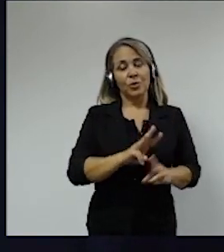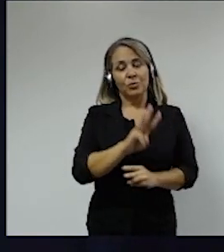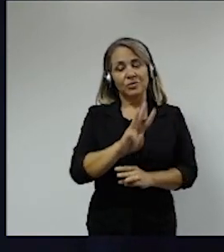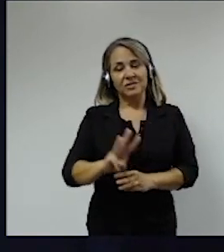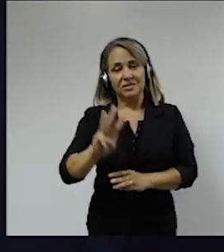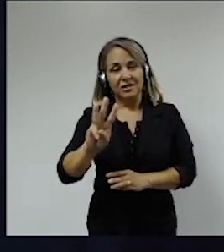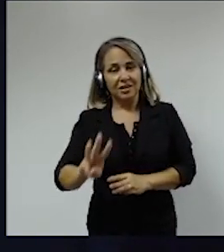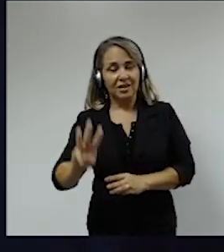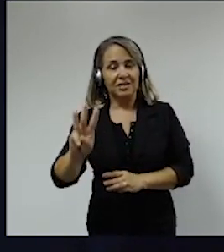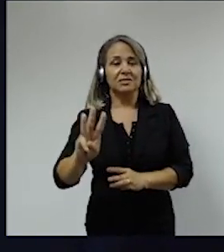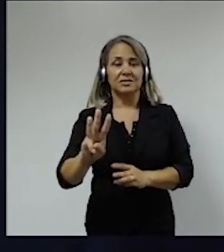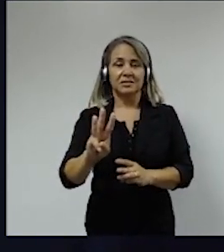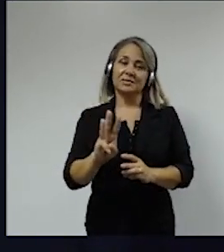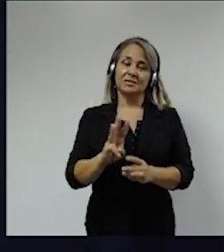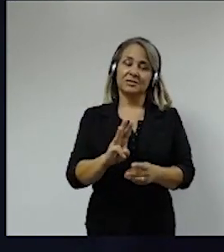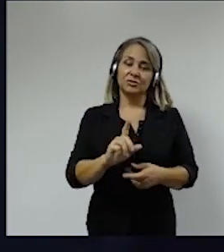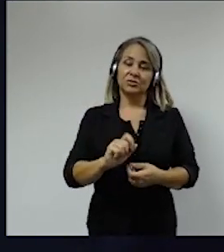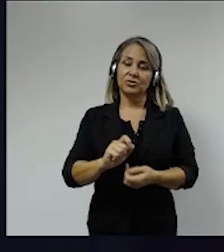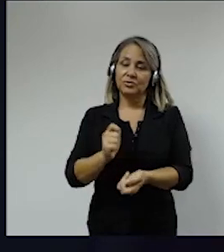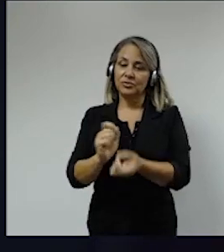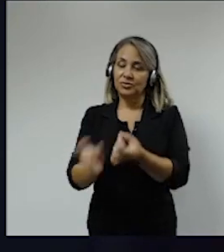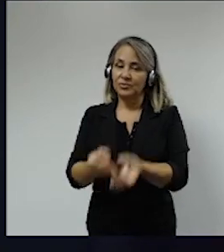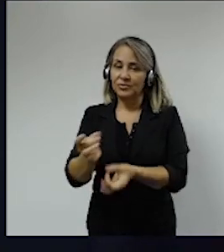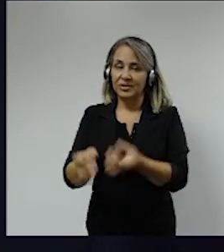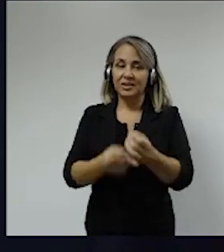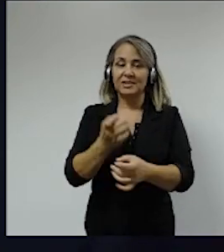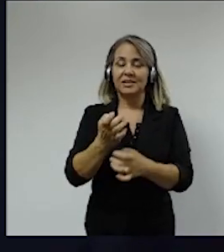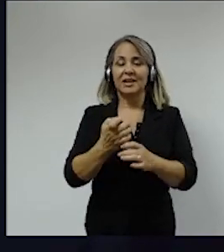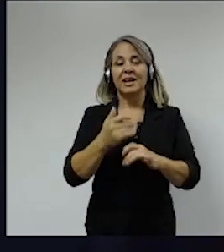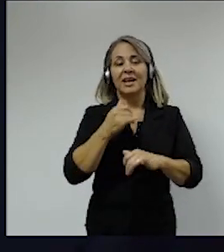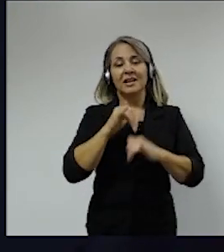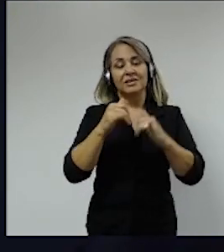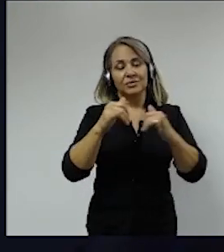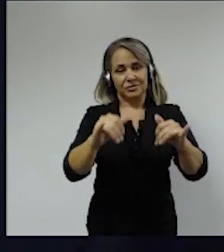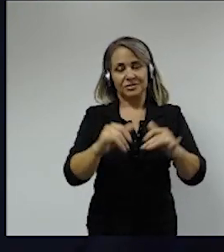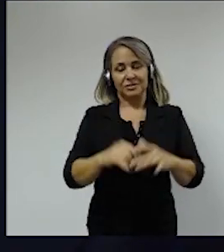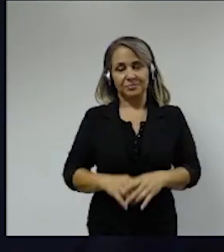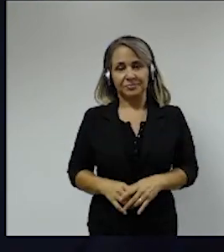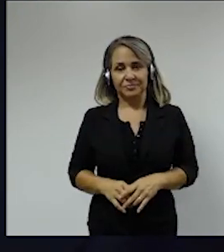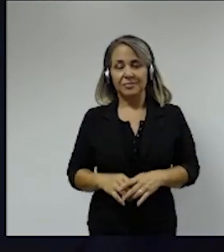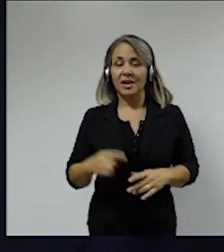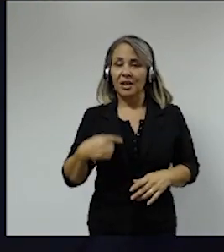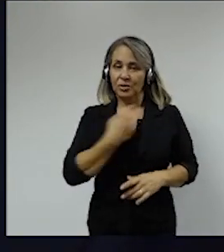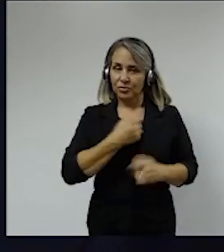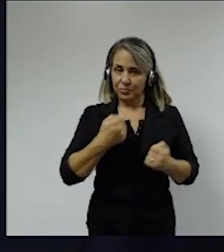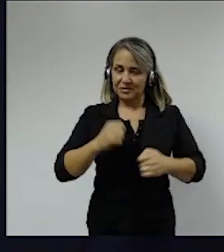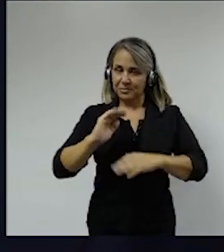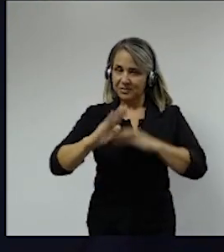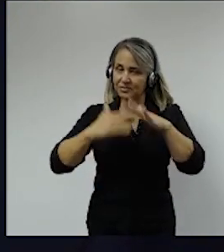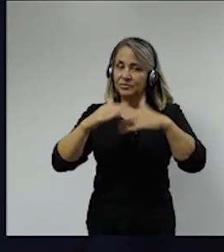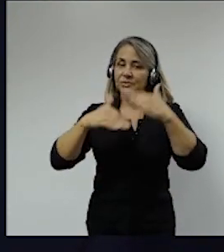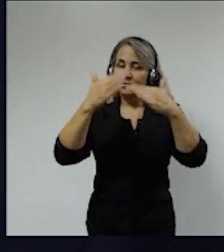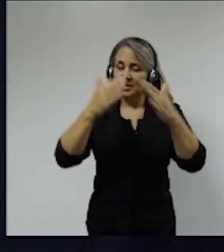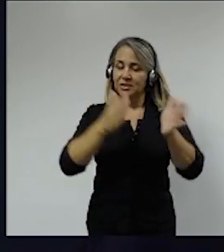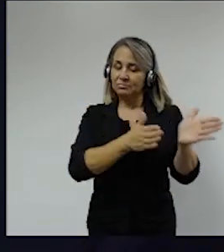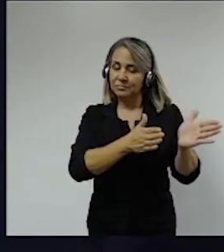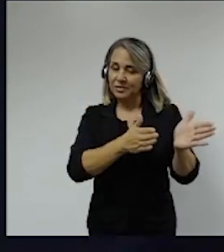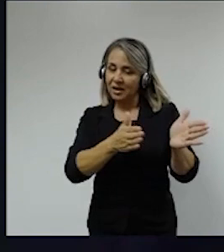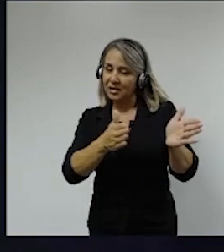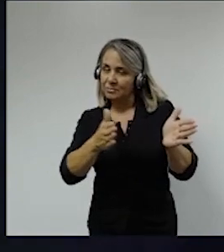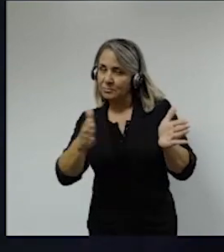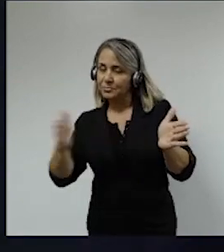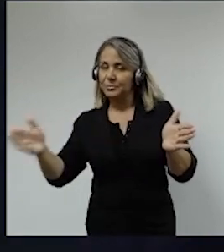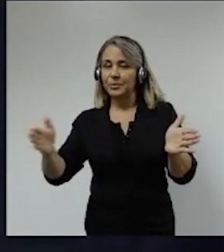sob os auspícios da Secretaria Nacional de Direito do Consumidor. Eu acho que a gente tem que evoluir nessa linha,